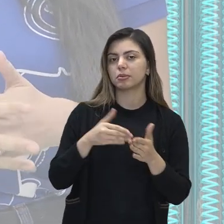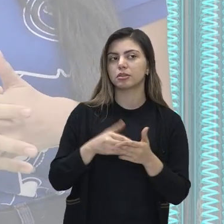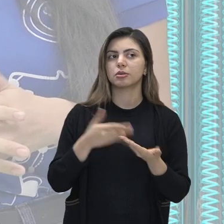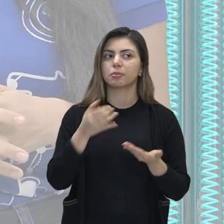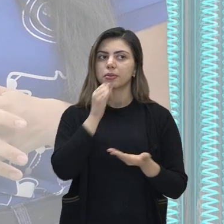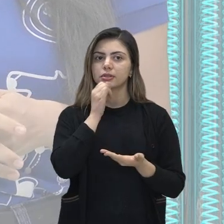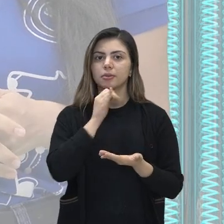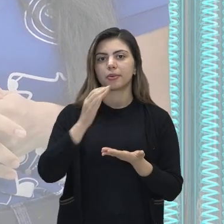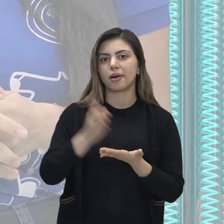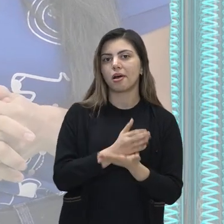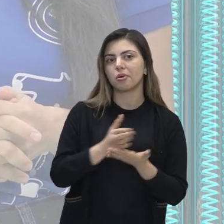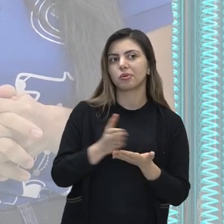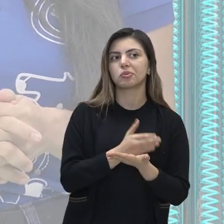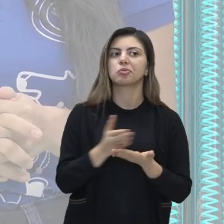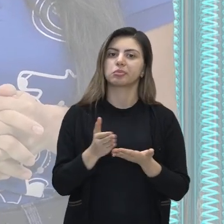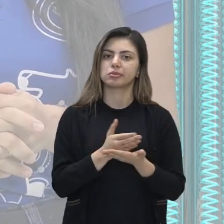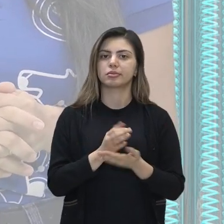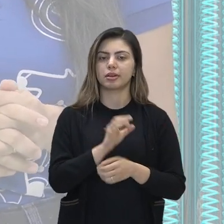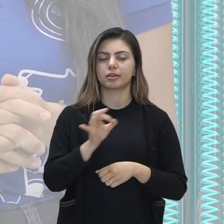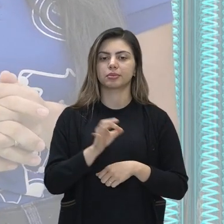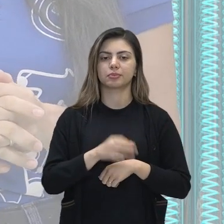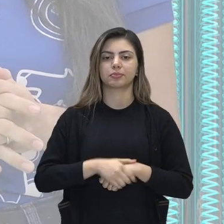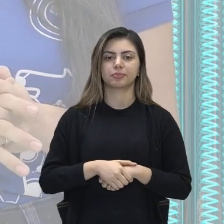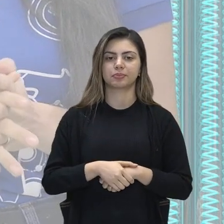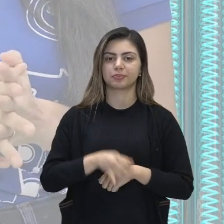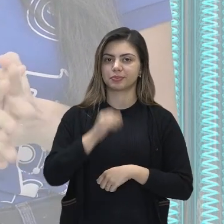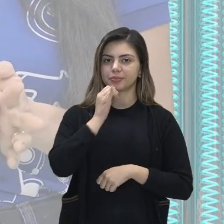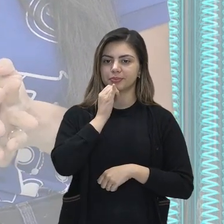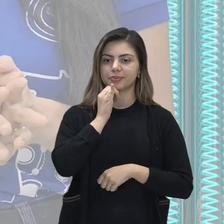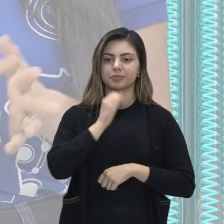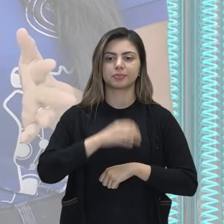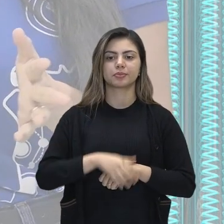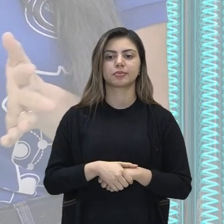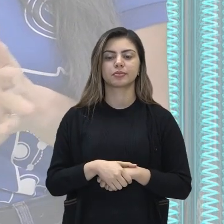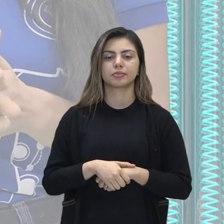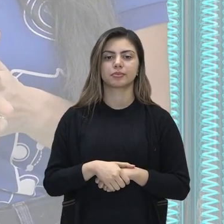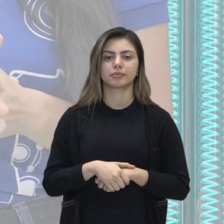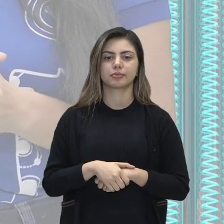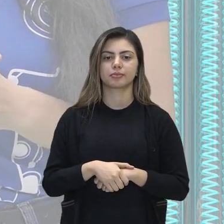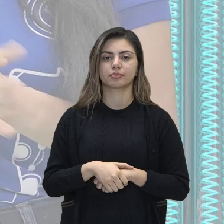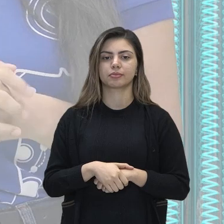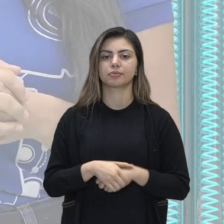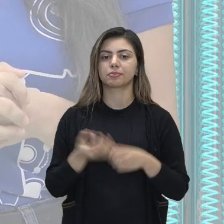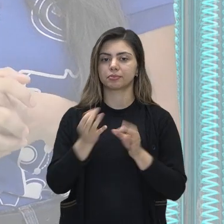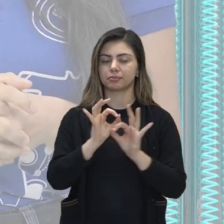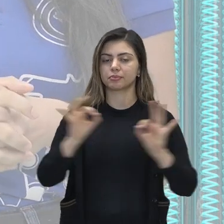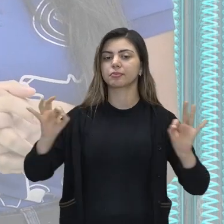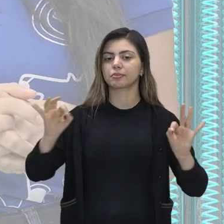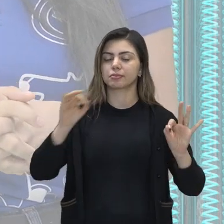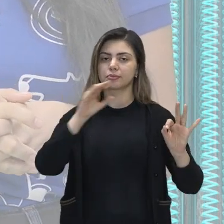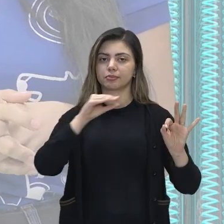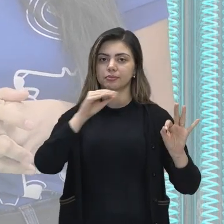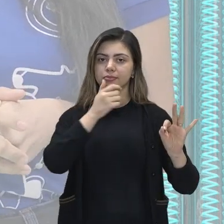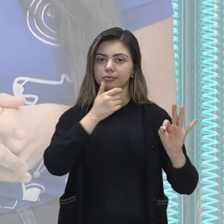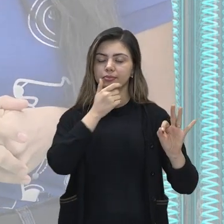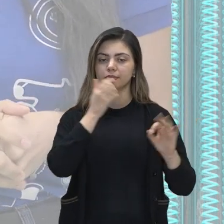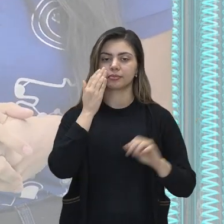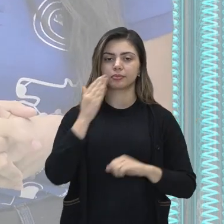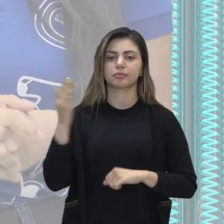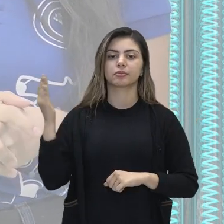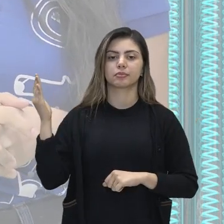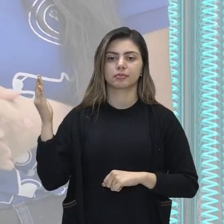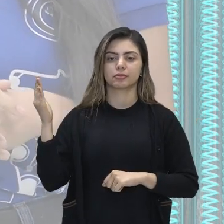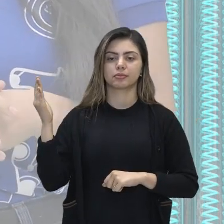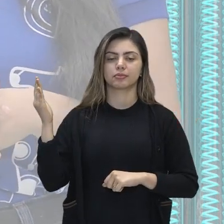e nós temos exemplos aqui. Vamos dar uma olhada no exemplo. I have some apples.